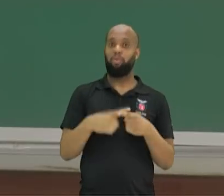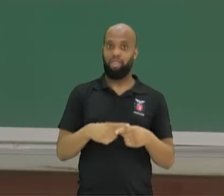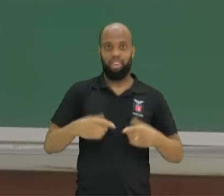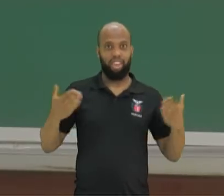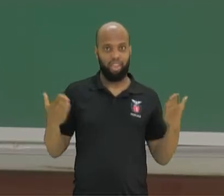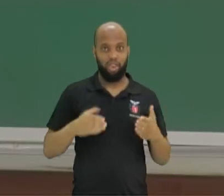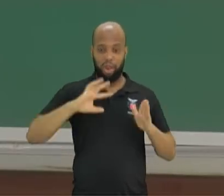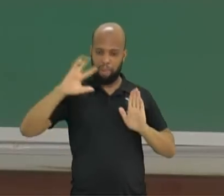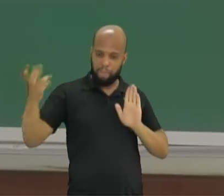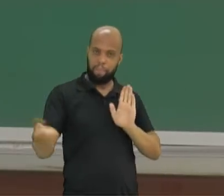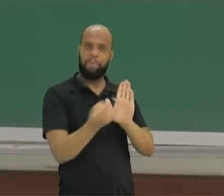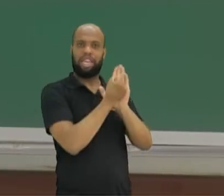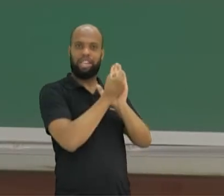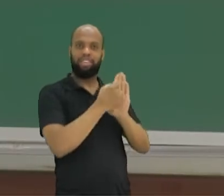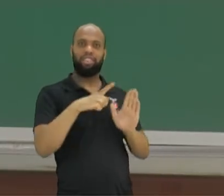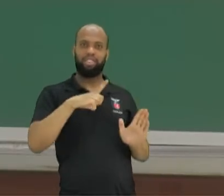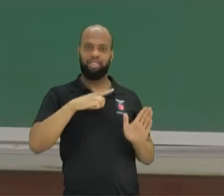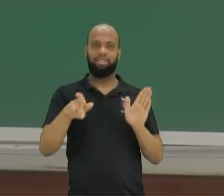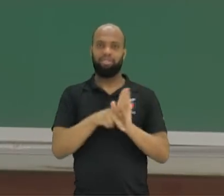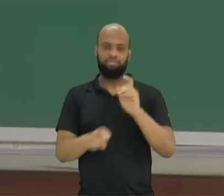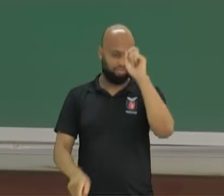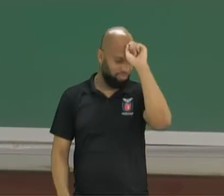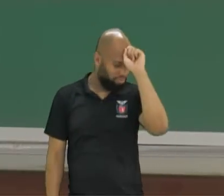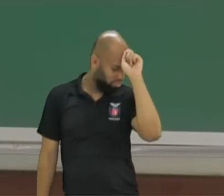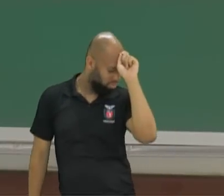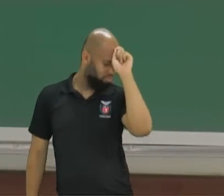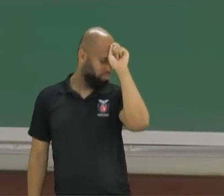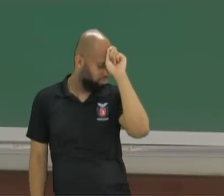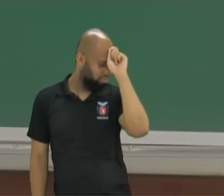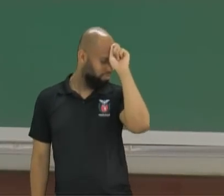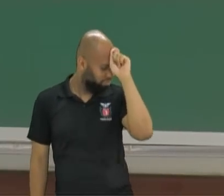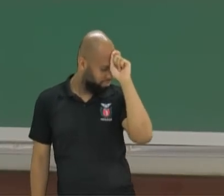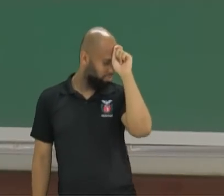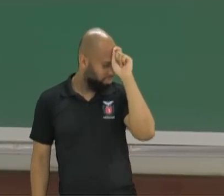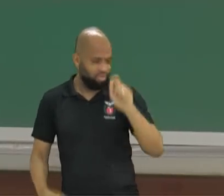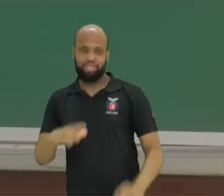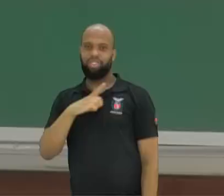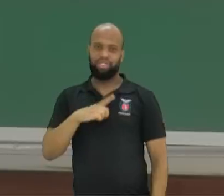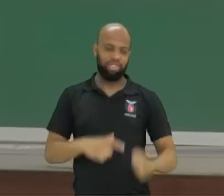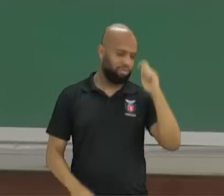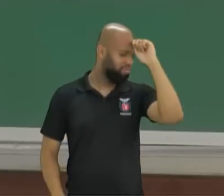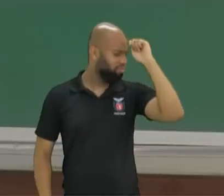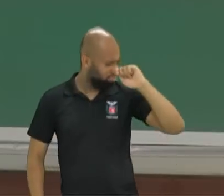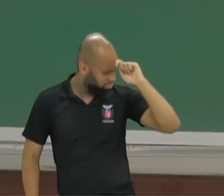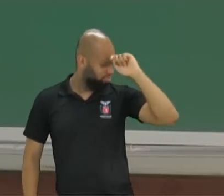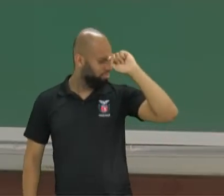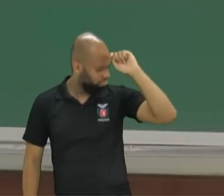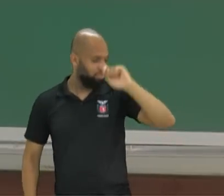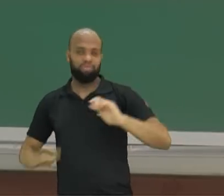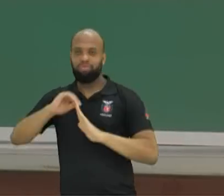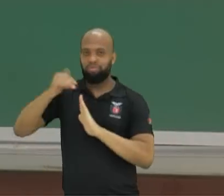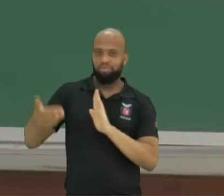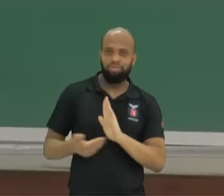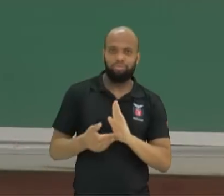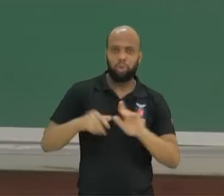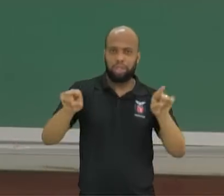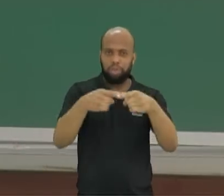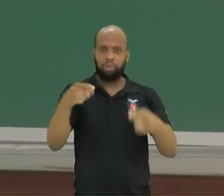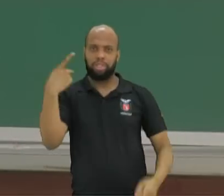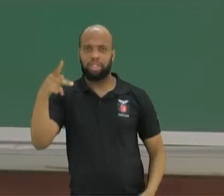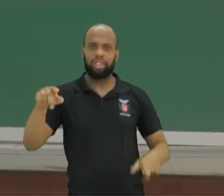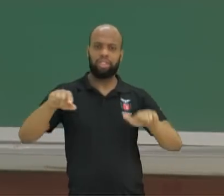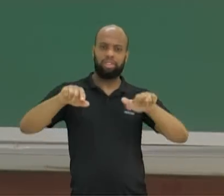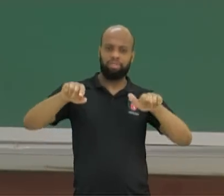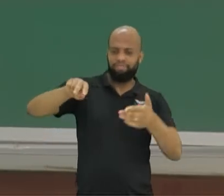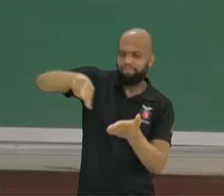praticamente uma marca registrada das coreografias do Michael Jackson. Né? Praticamente em todas as músicas, em